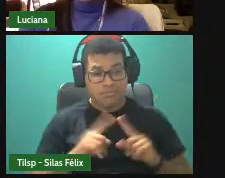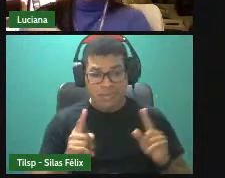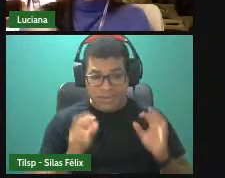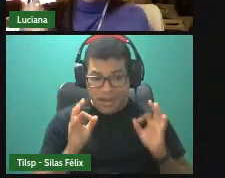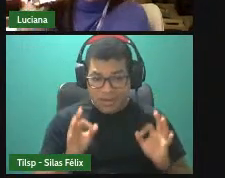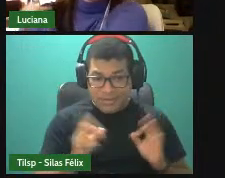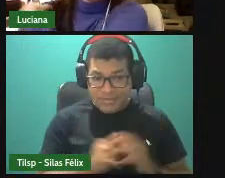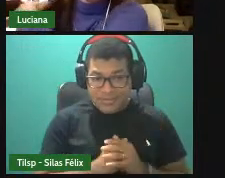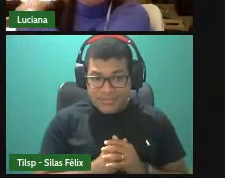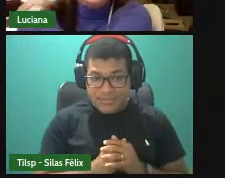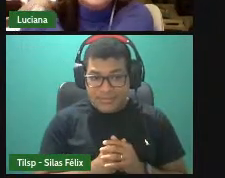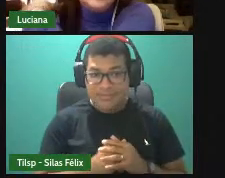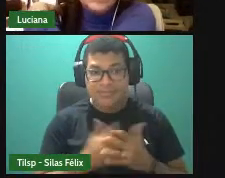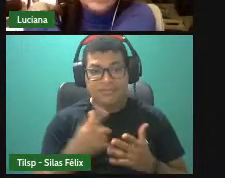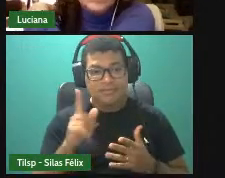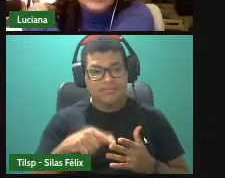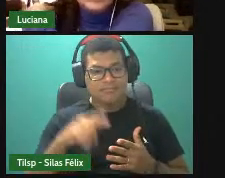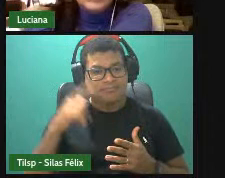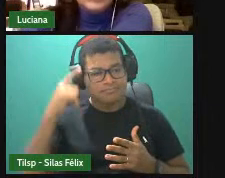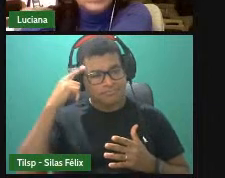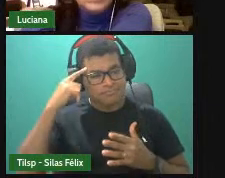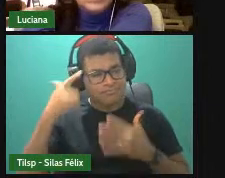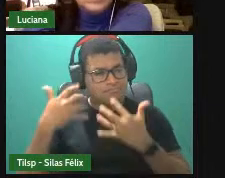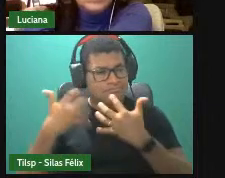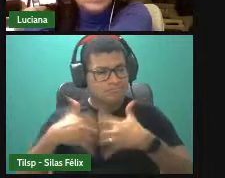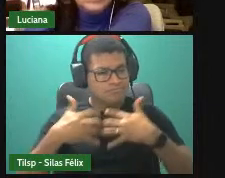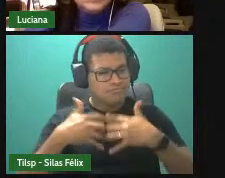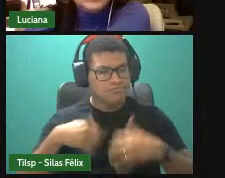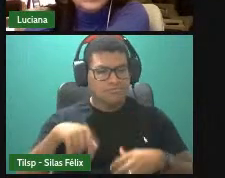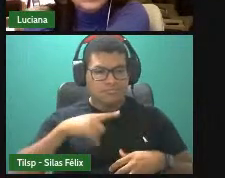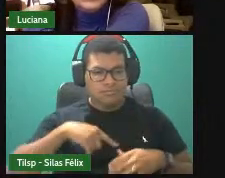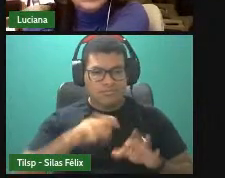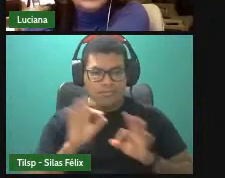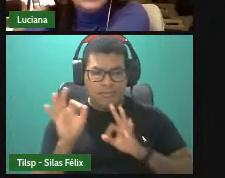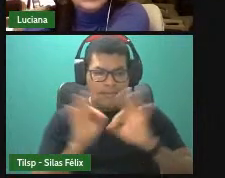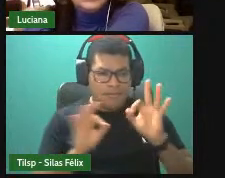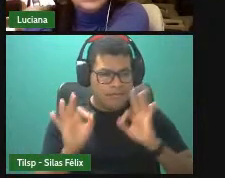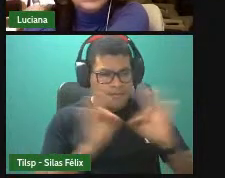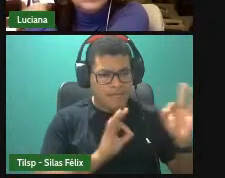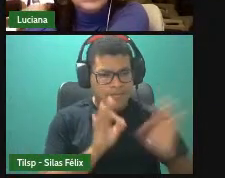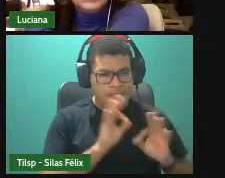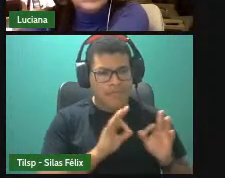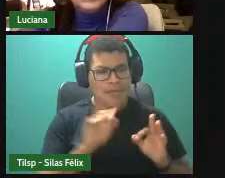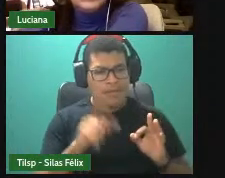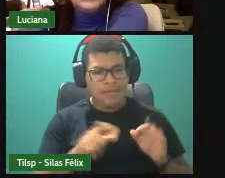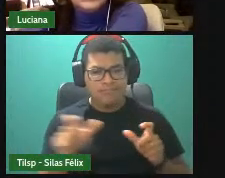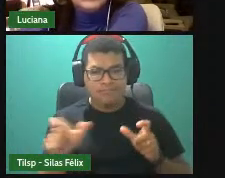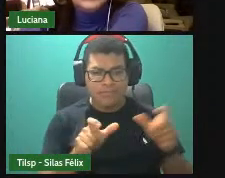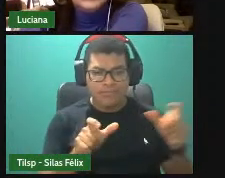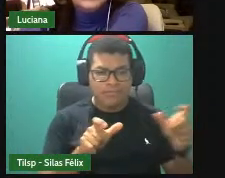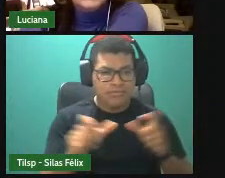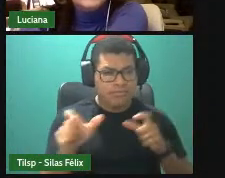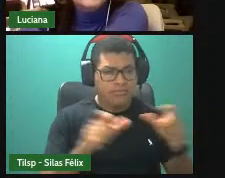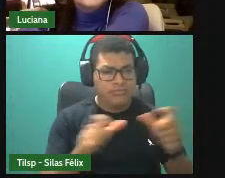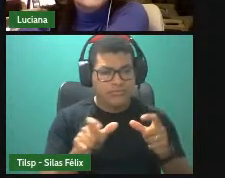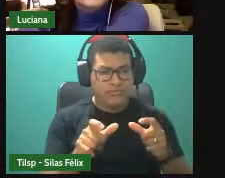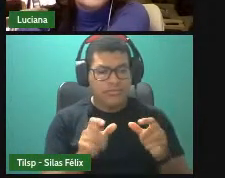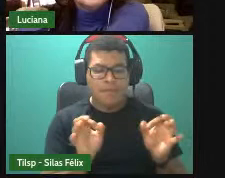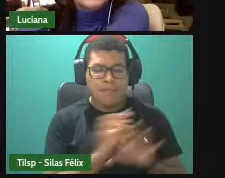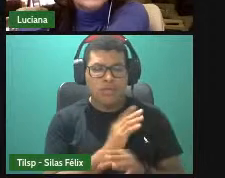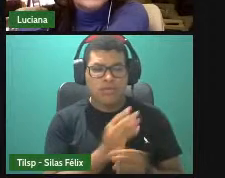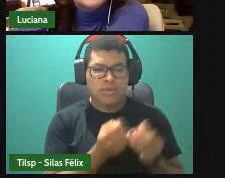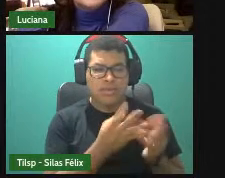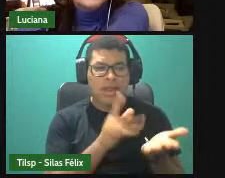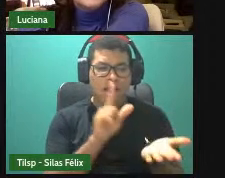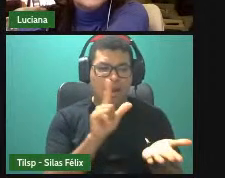Então, é uma linha de raciocínio que a gente vai tendo que montar esse grande quebra-cabeça e entregar um laudo onde o